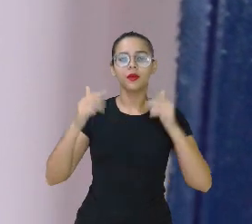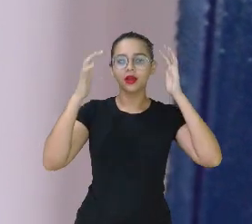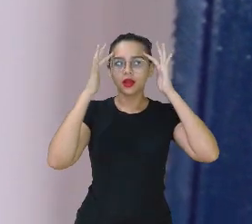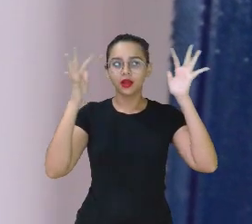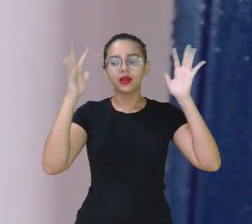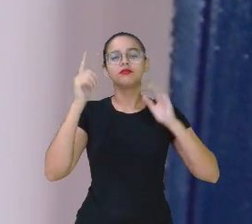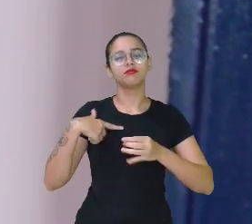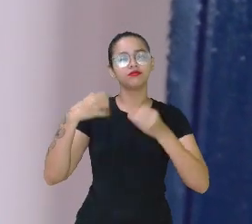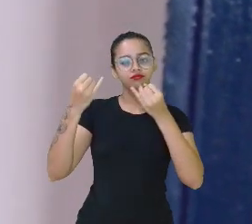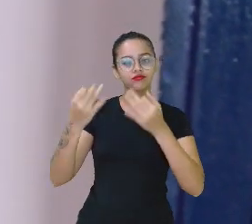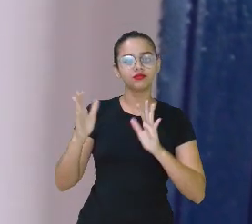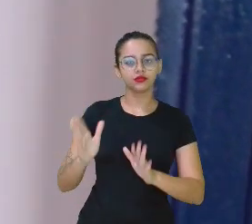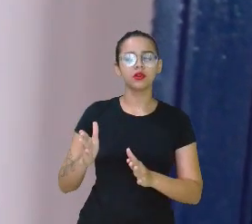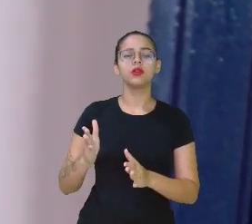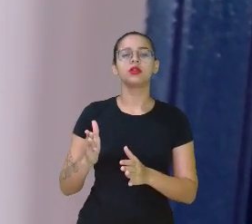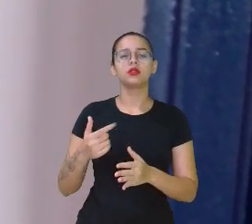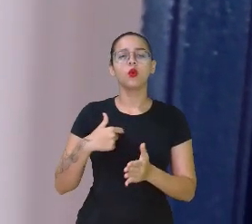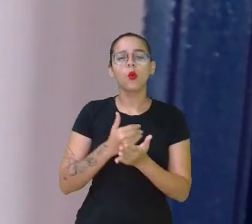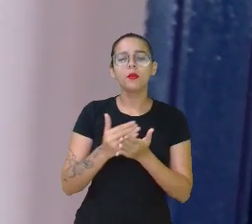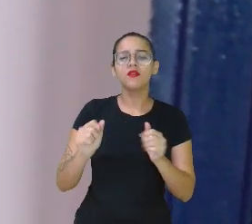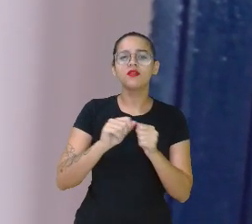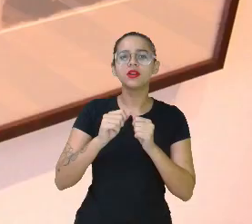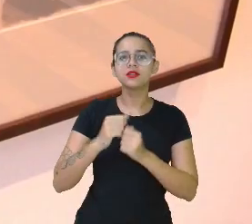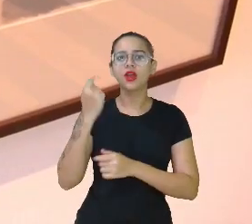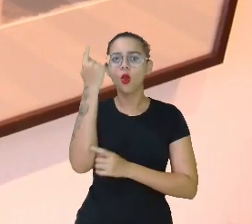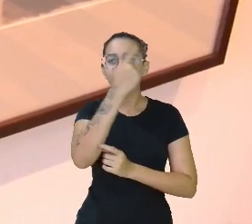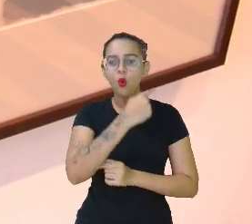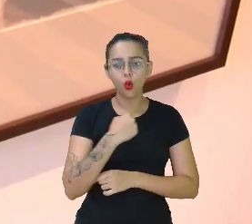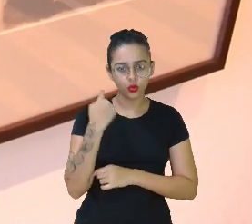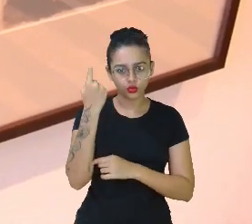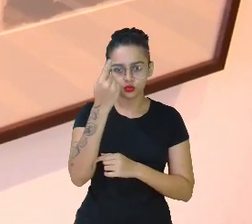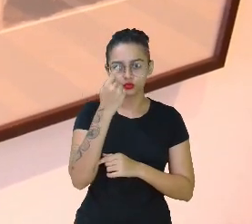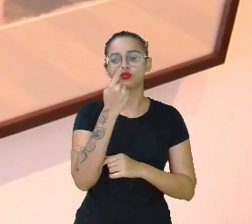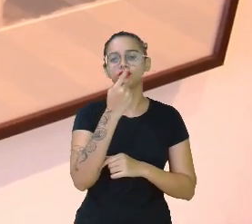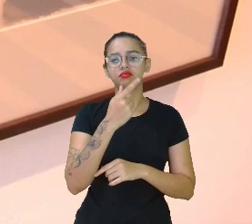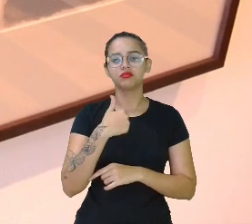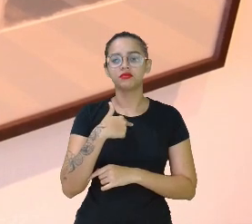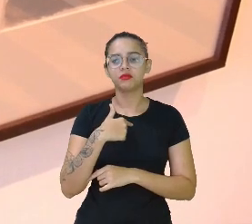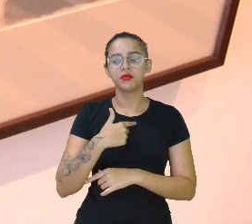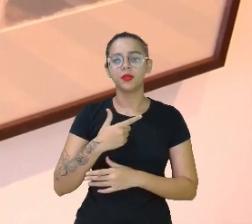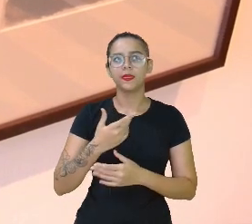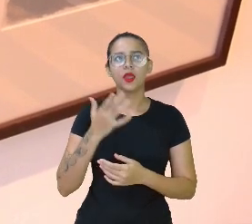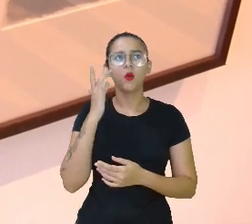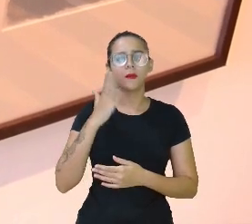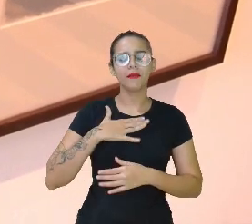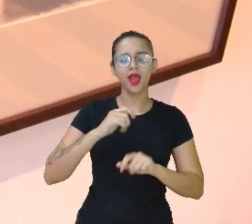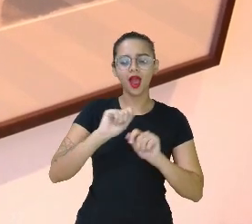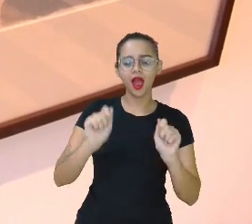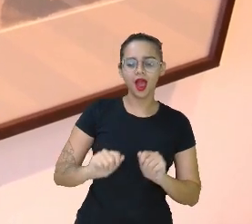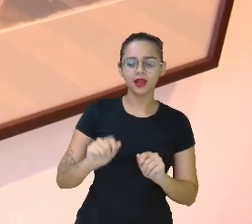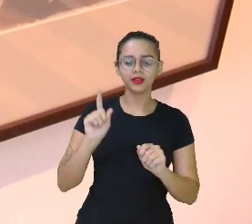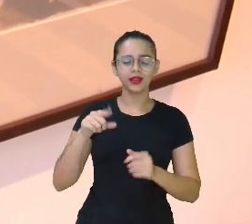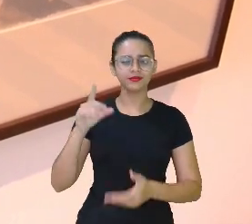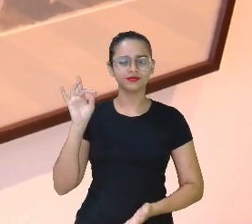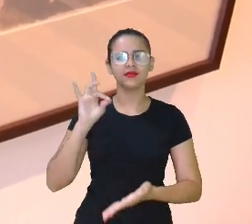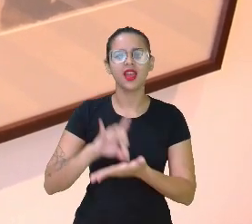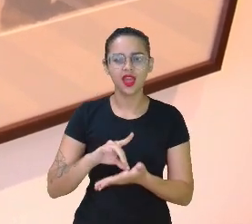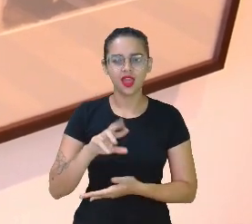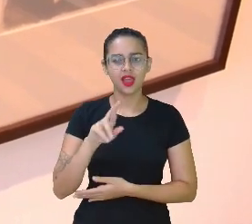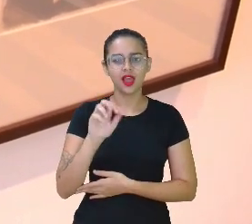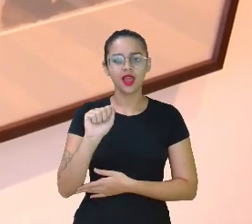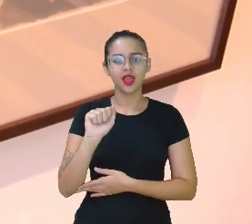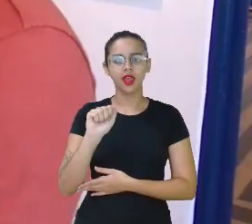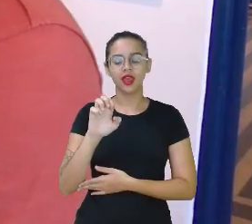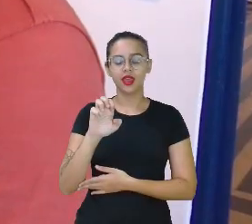falei. E aí eu comecei a fazer rostos, não tão... eu não considero minha arte um estilo realista, também